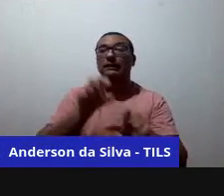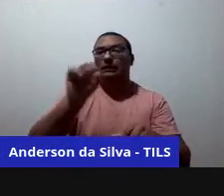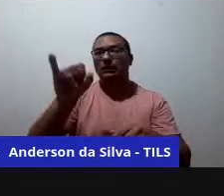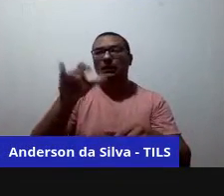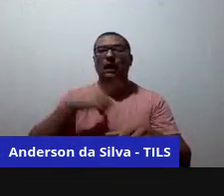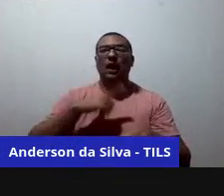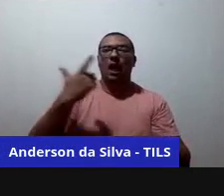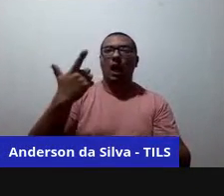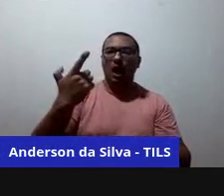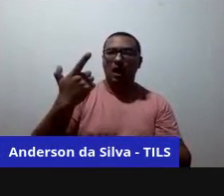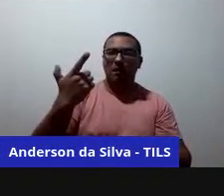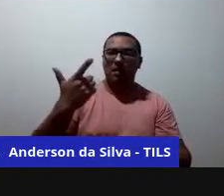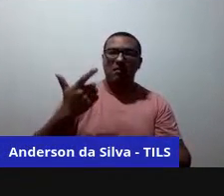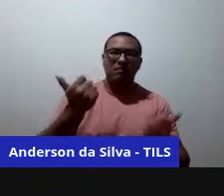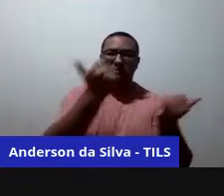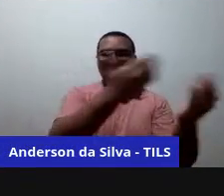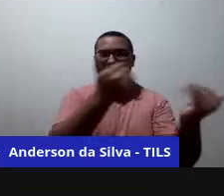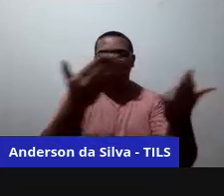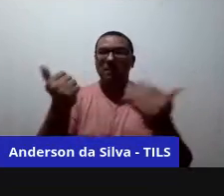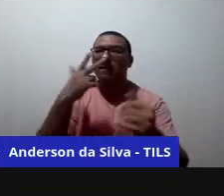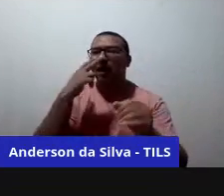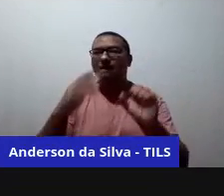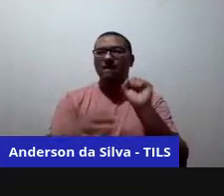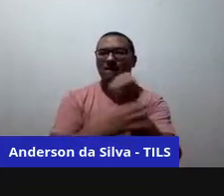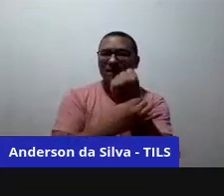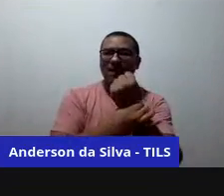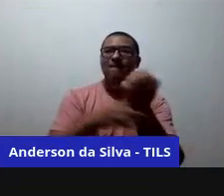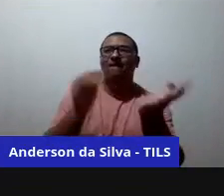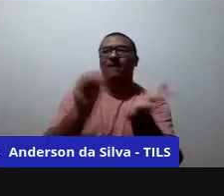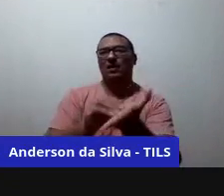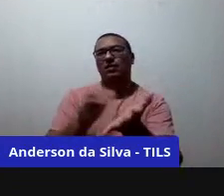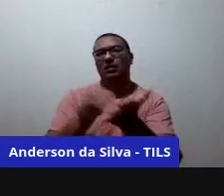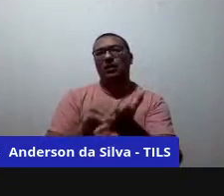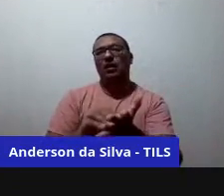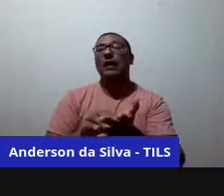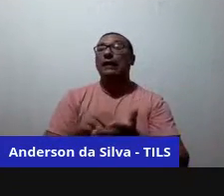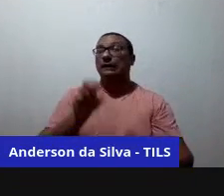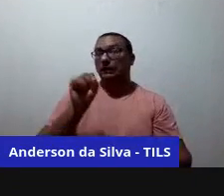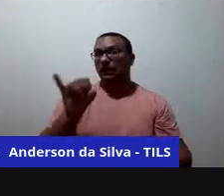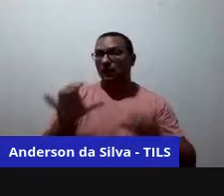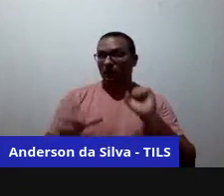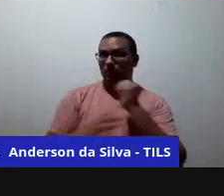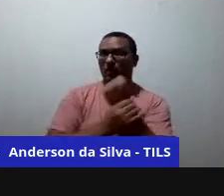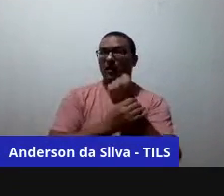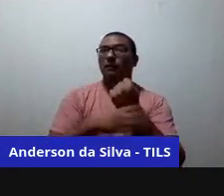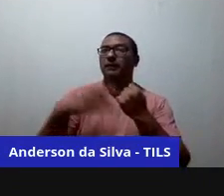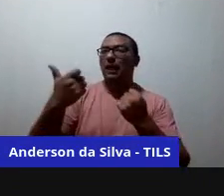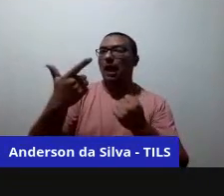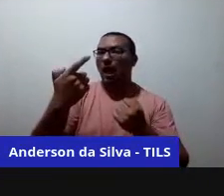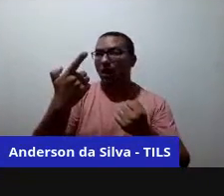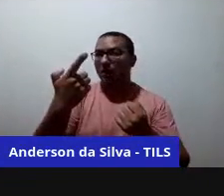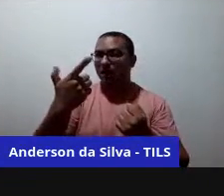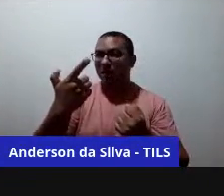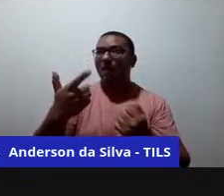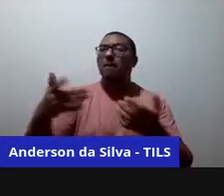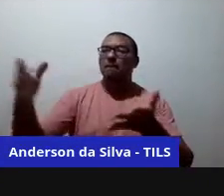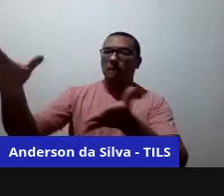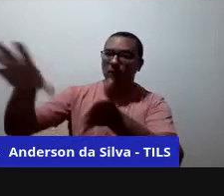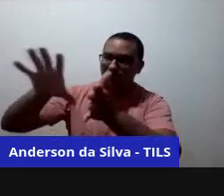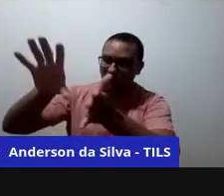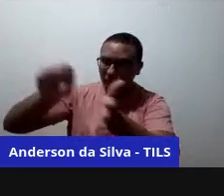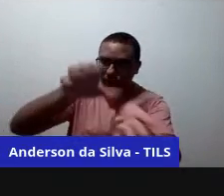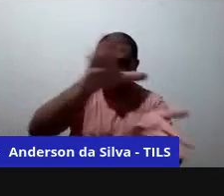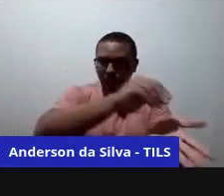está defendendo a insegurança. Se eu quero aumentar a segurança, eu tenho que reduzir, evidentemente, o número de armas, sobretudo na